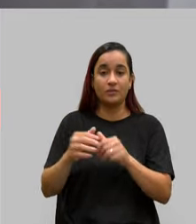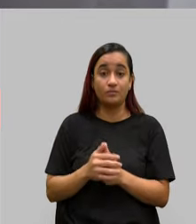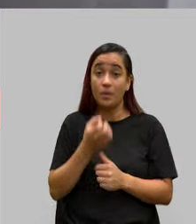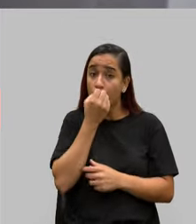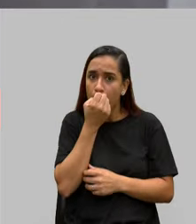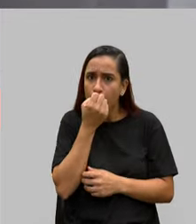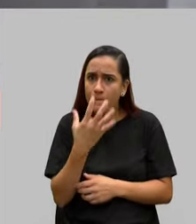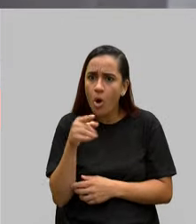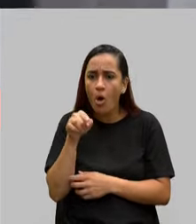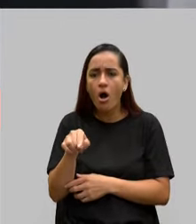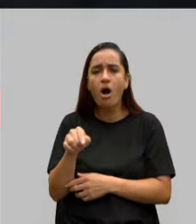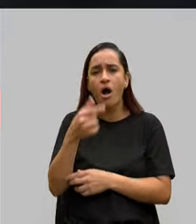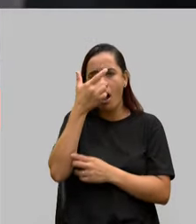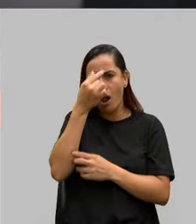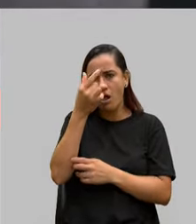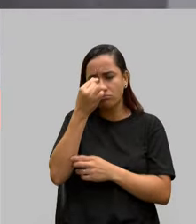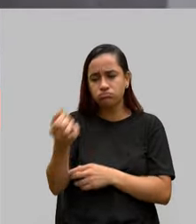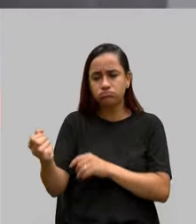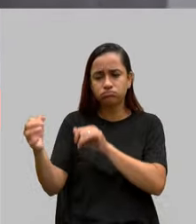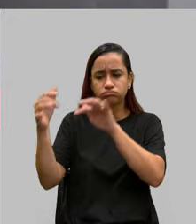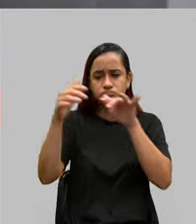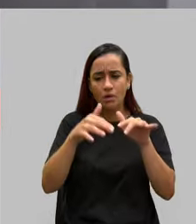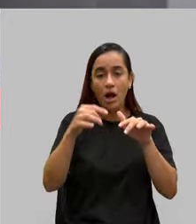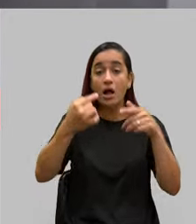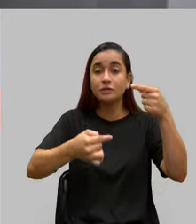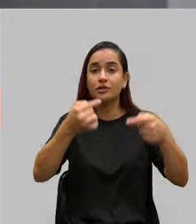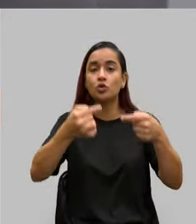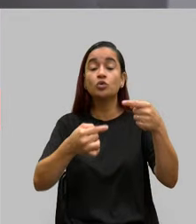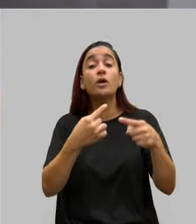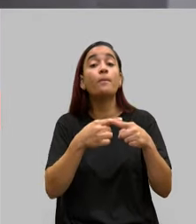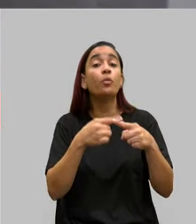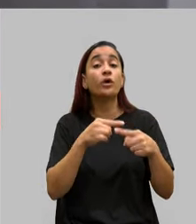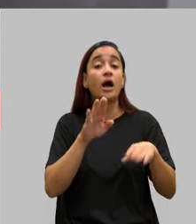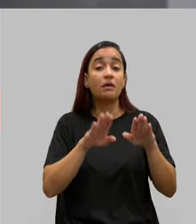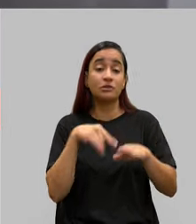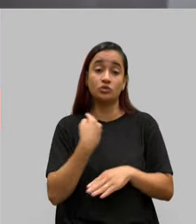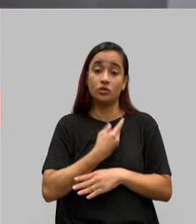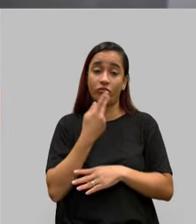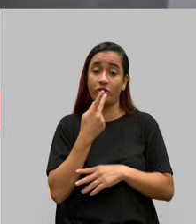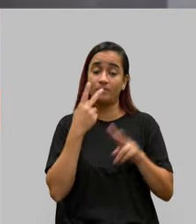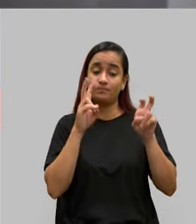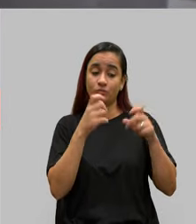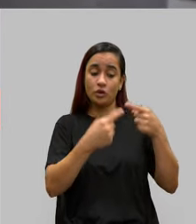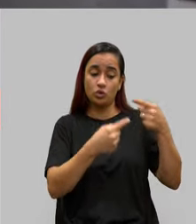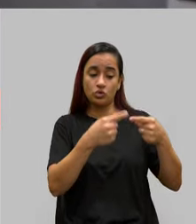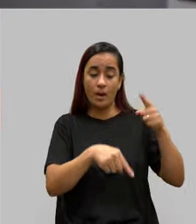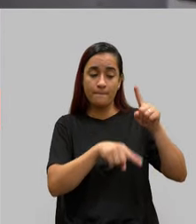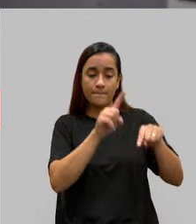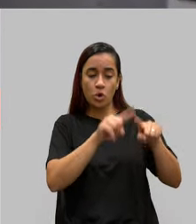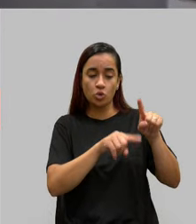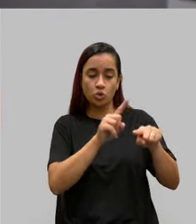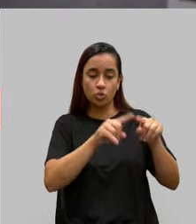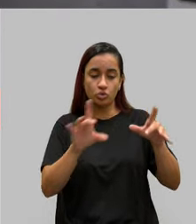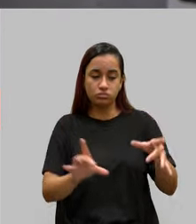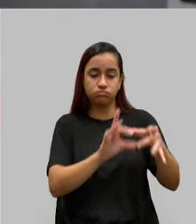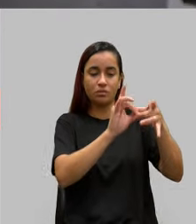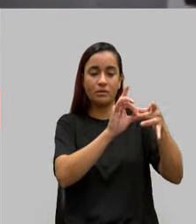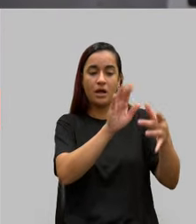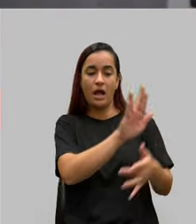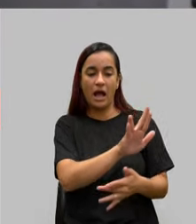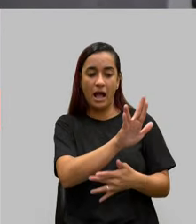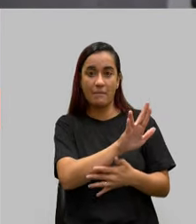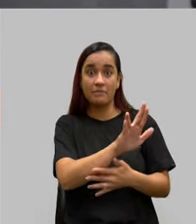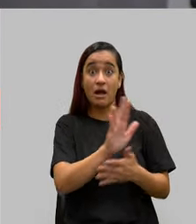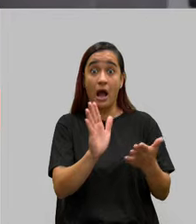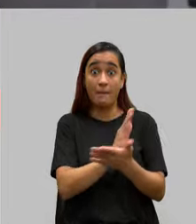muitas vezes hora que a gente fala em discutir produtos derivados da cannabis a discussão vem Ah não isso é maconha